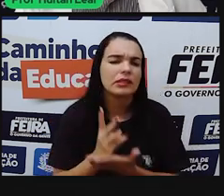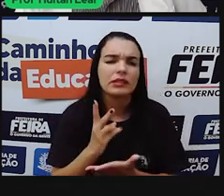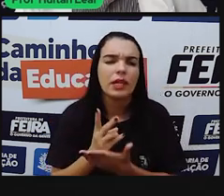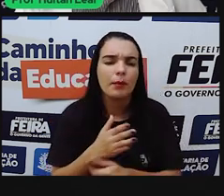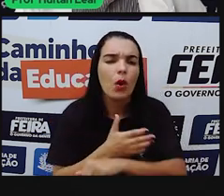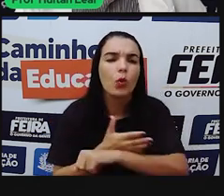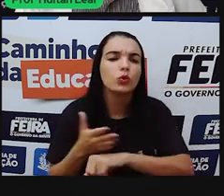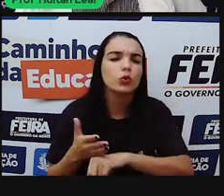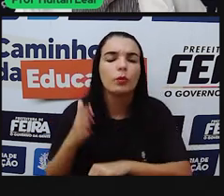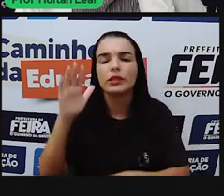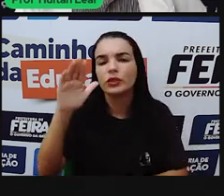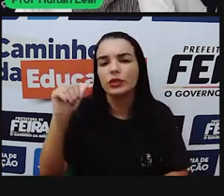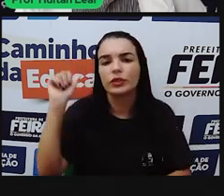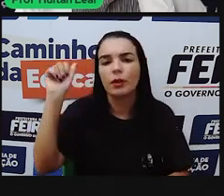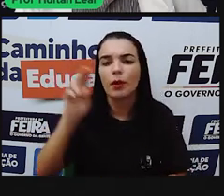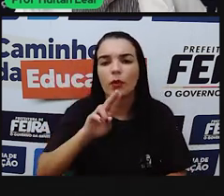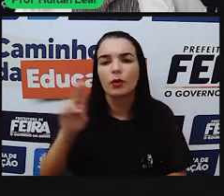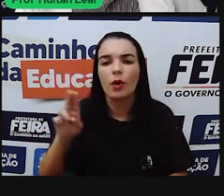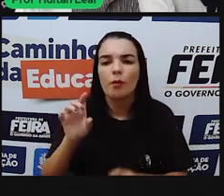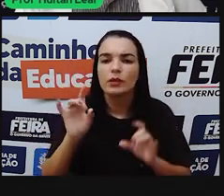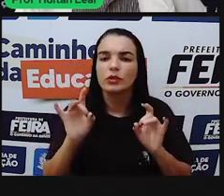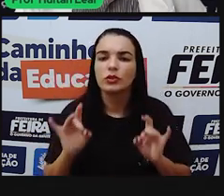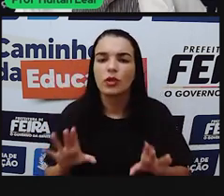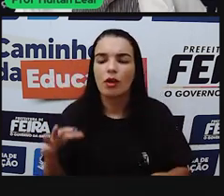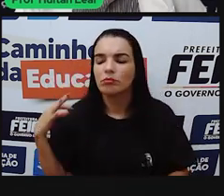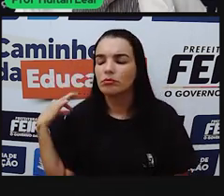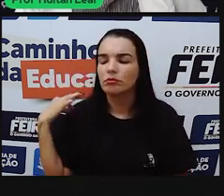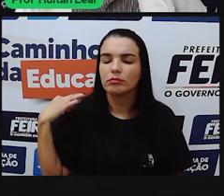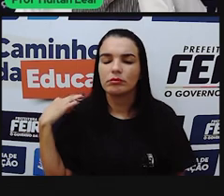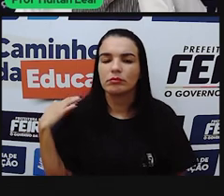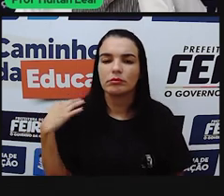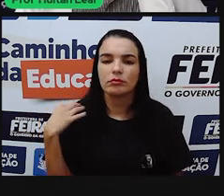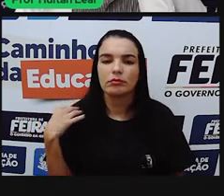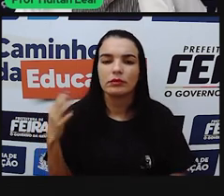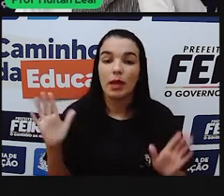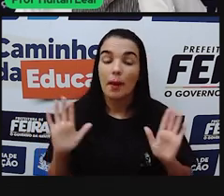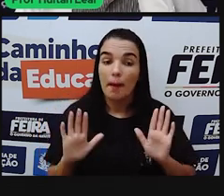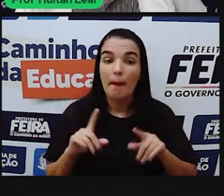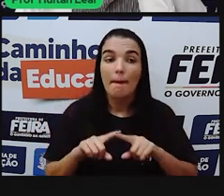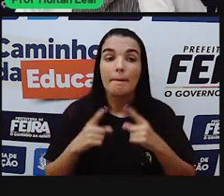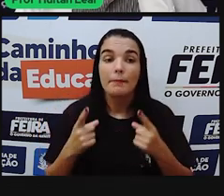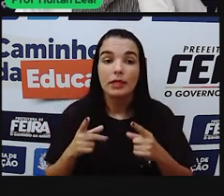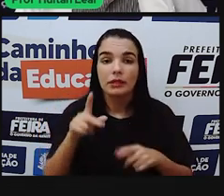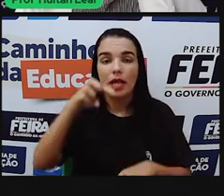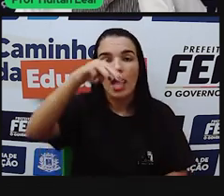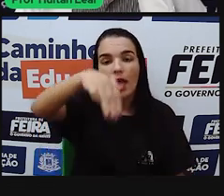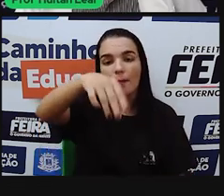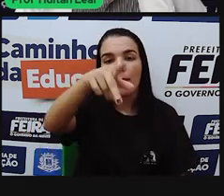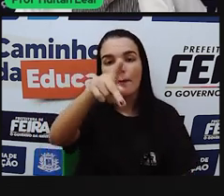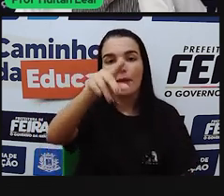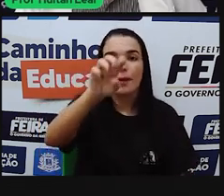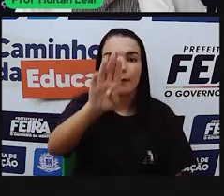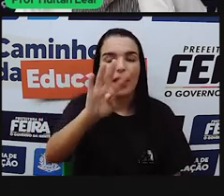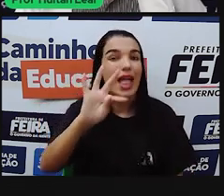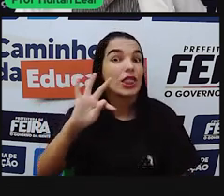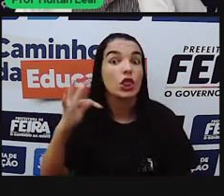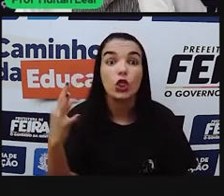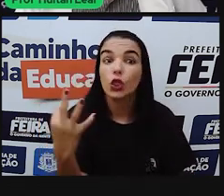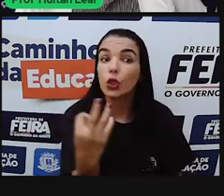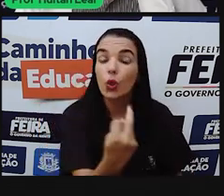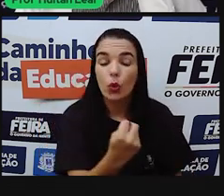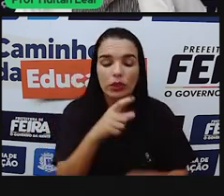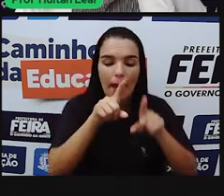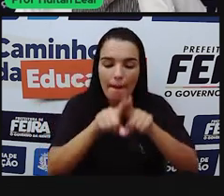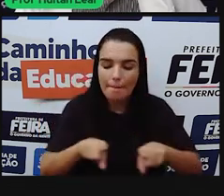mais clássica no nosso estilo musical popular. Mas MPB é toda a música composta